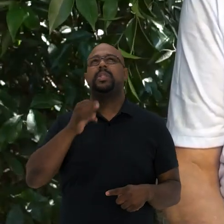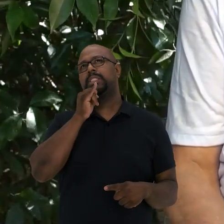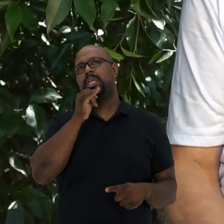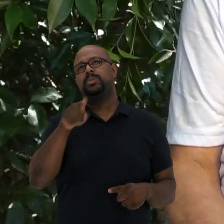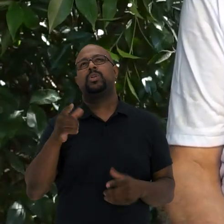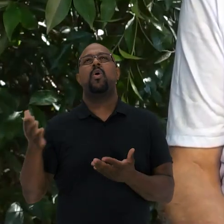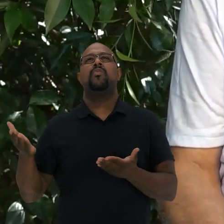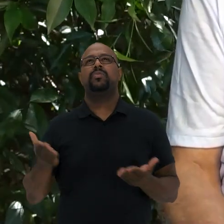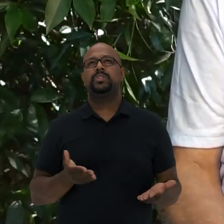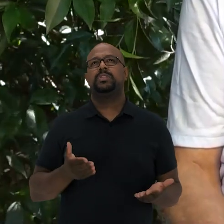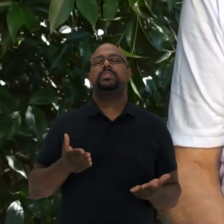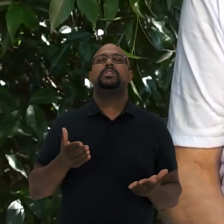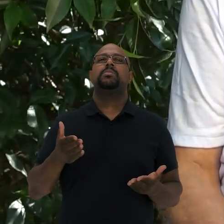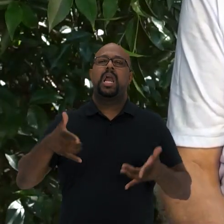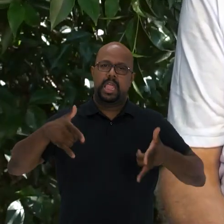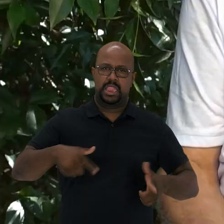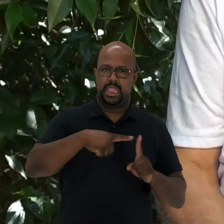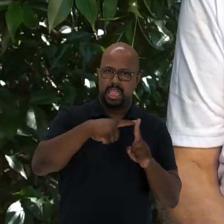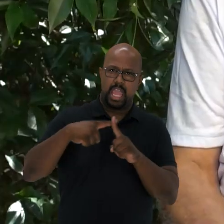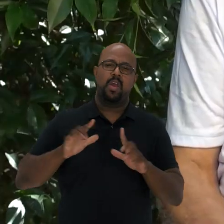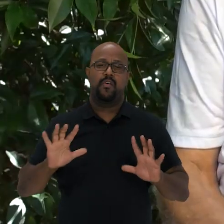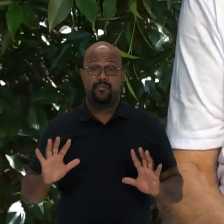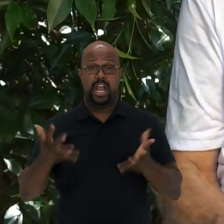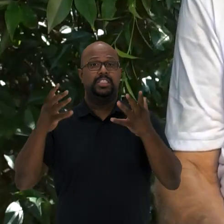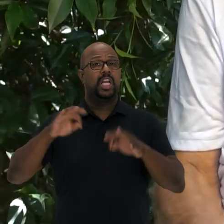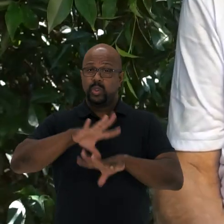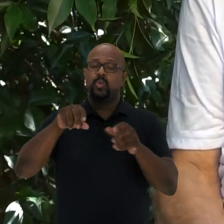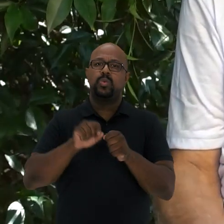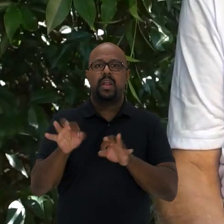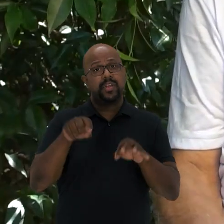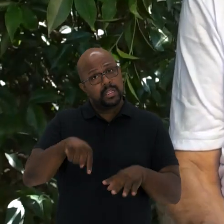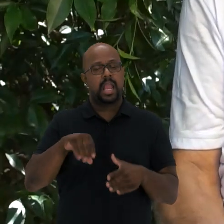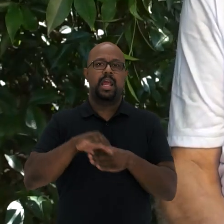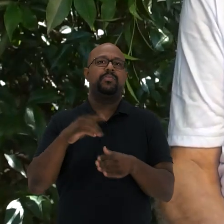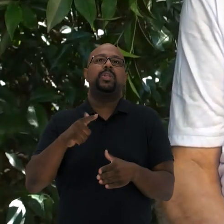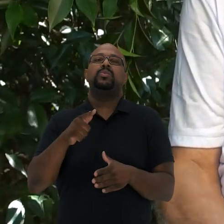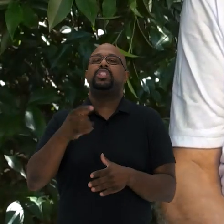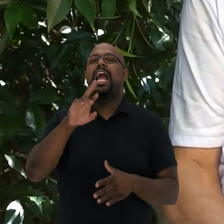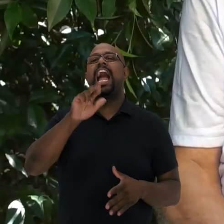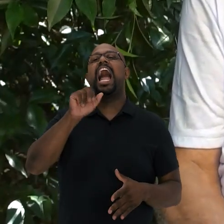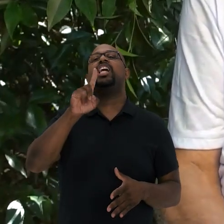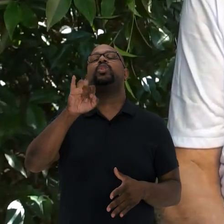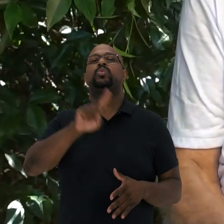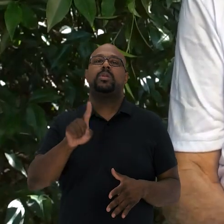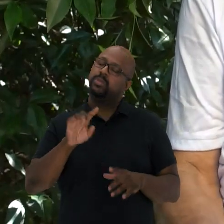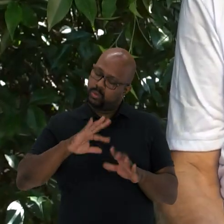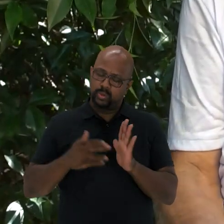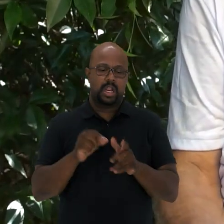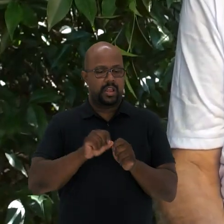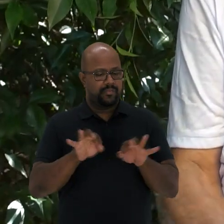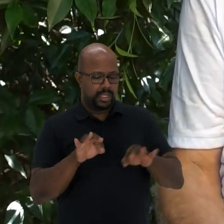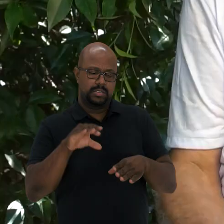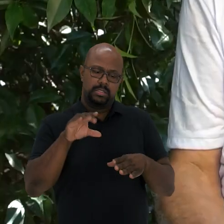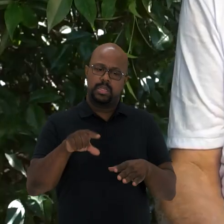exemplo, convite de enterro, convite para festa, as coisas, tudo era feito na tipografia, porque não tinha rádio ainda, né? Então tudo era